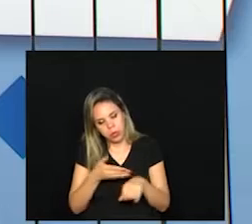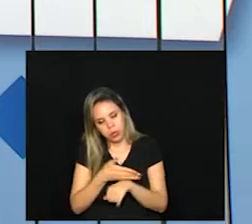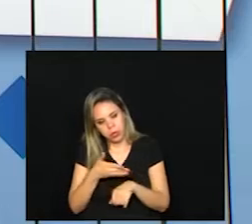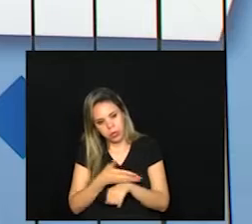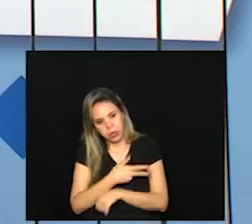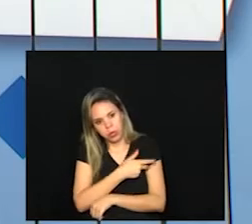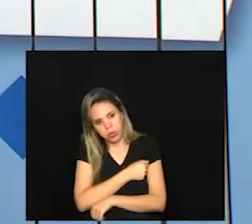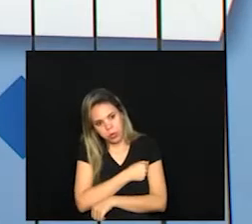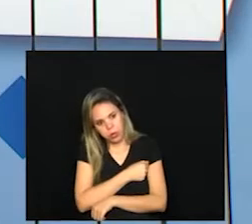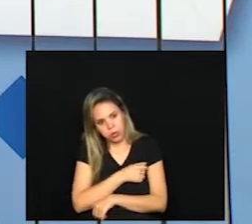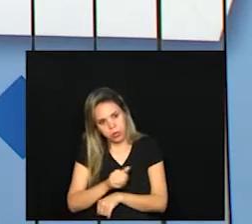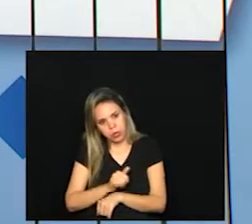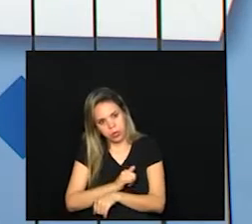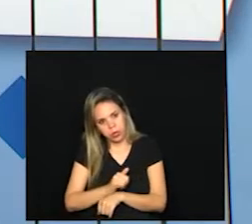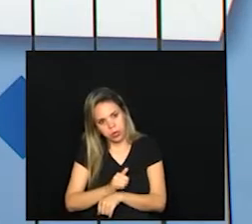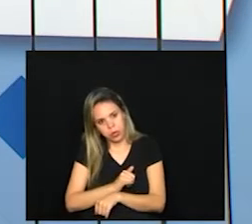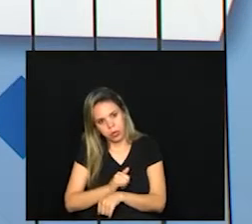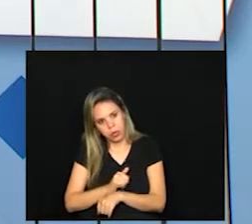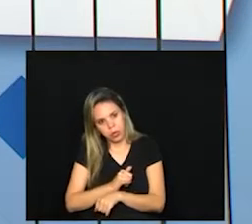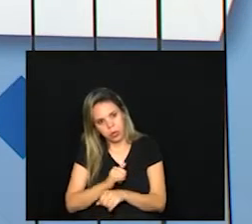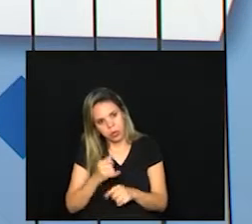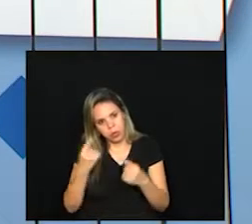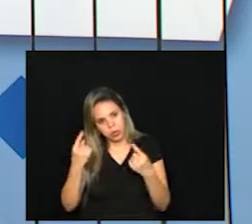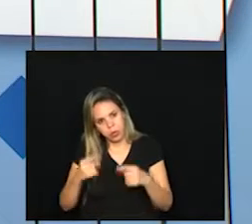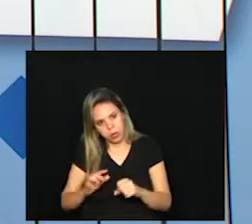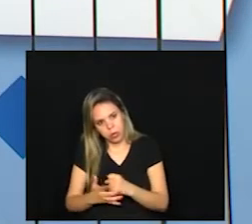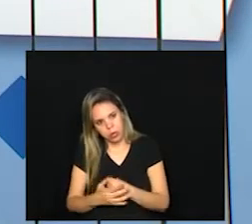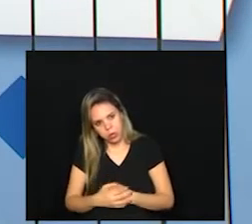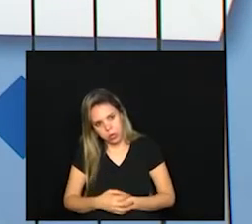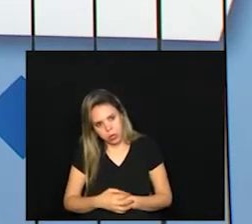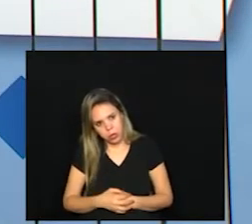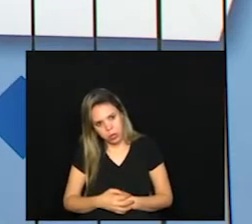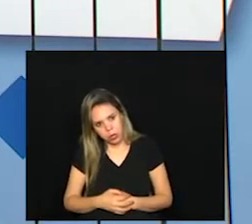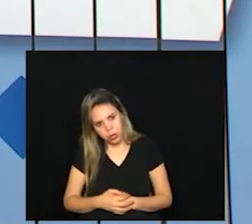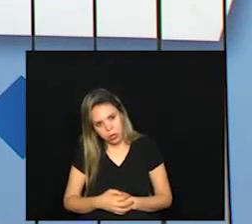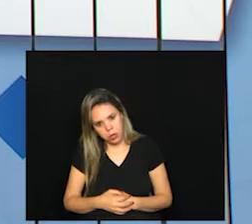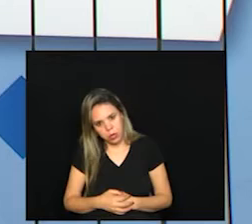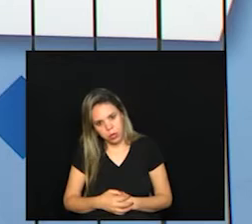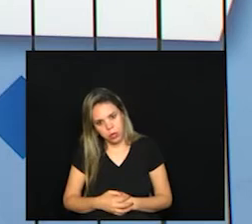participem desse esquema de vacinação contra a Covid-19 aqui em Campinas.